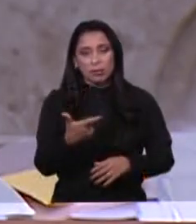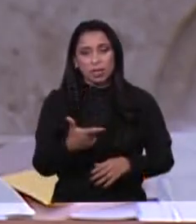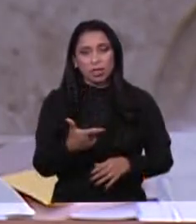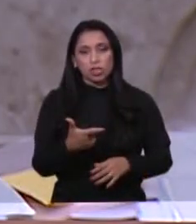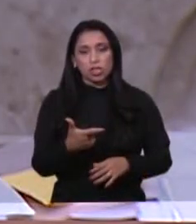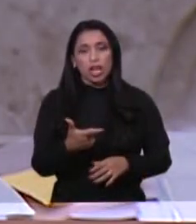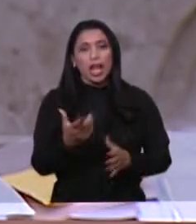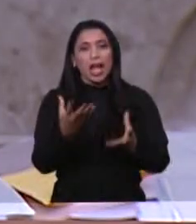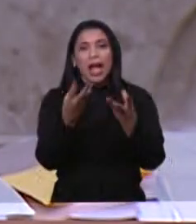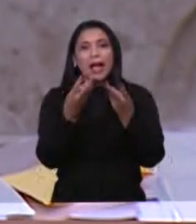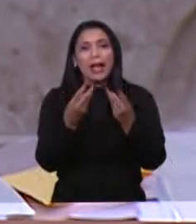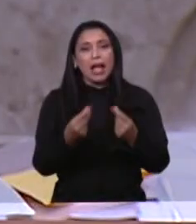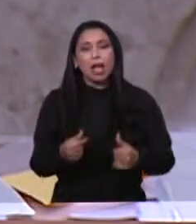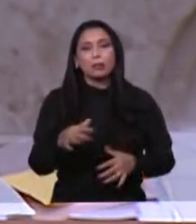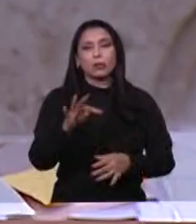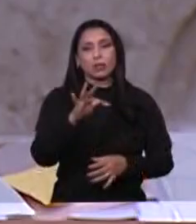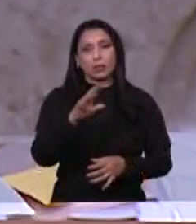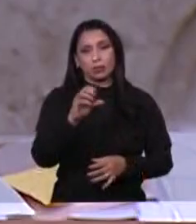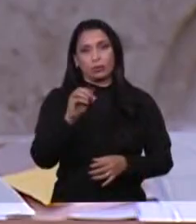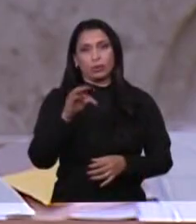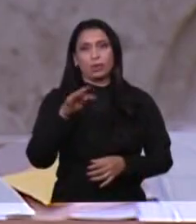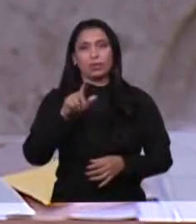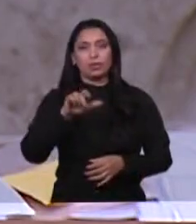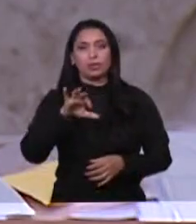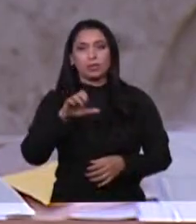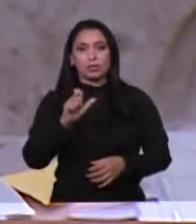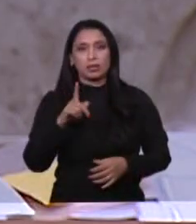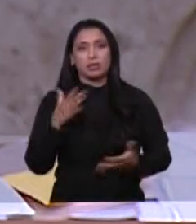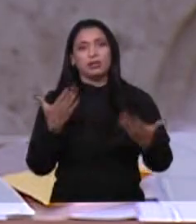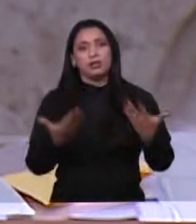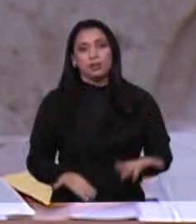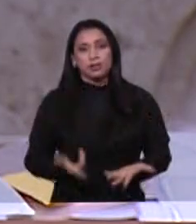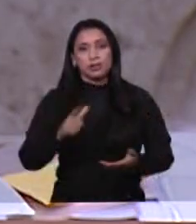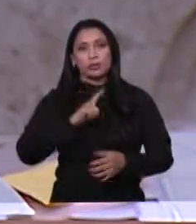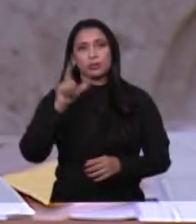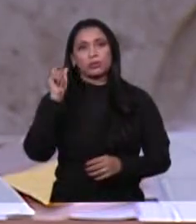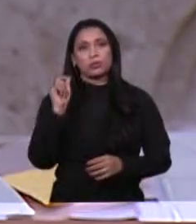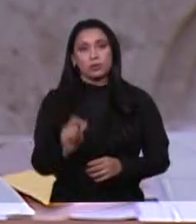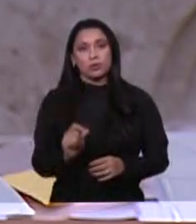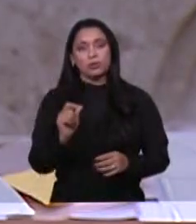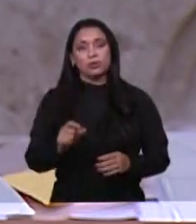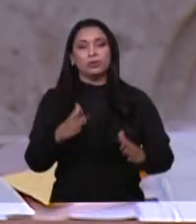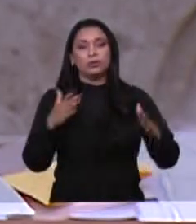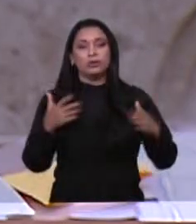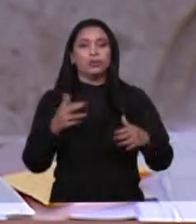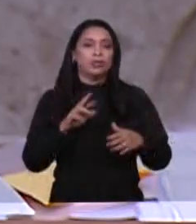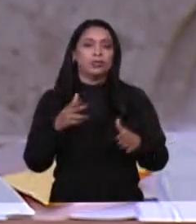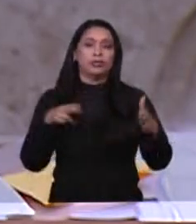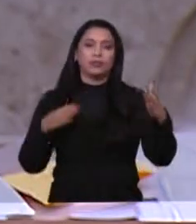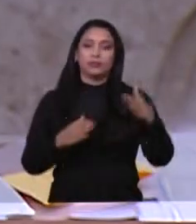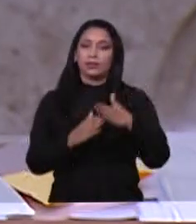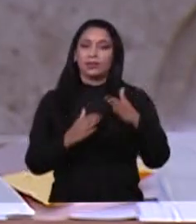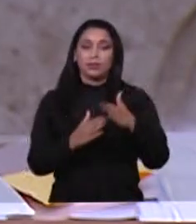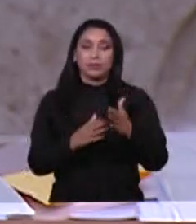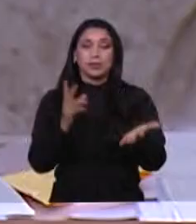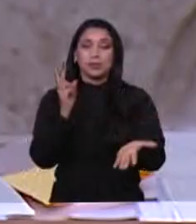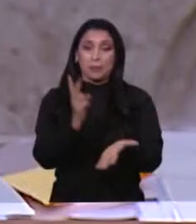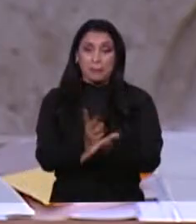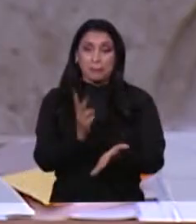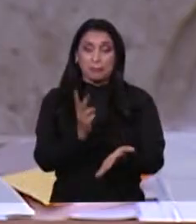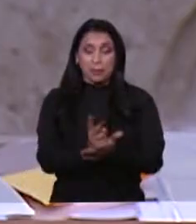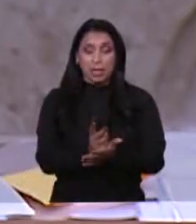da tolerância. Se estendermos a tolerância ilimitada, mesmo